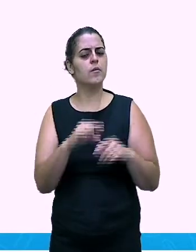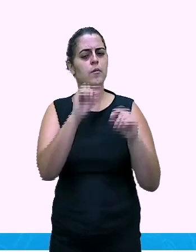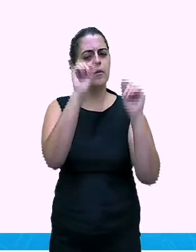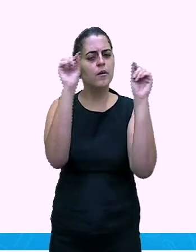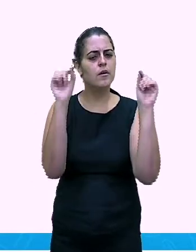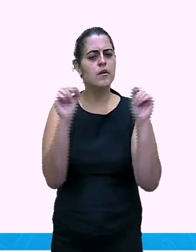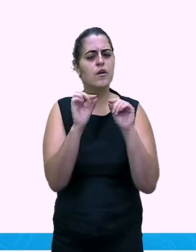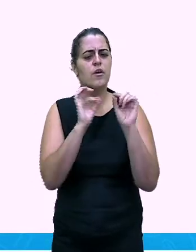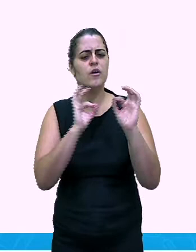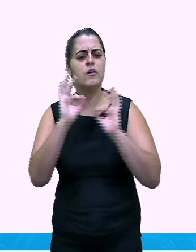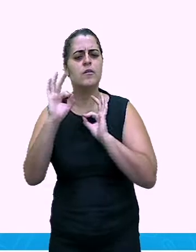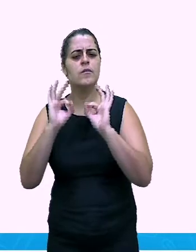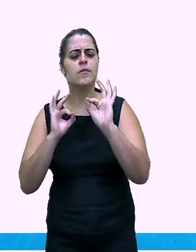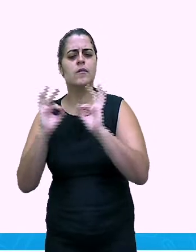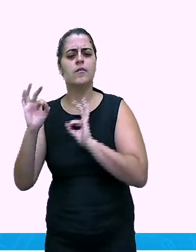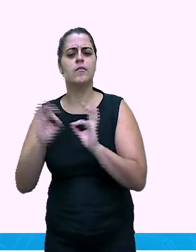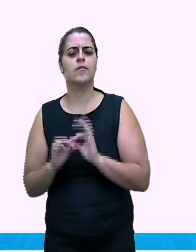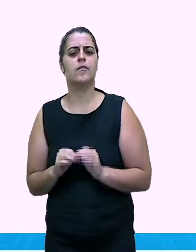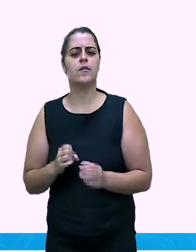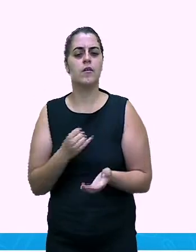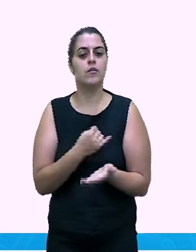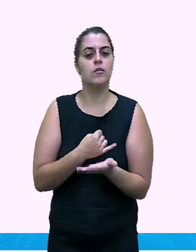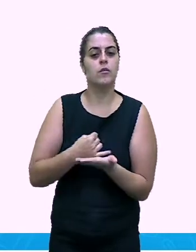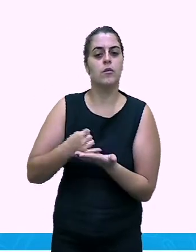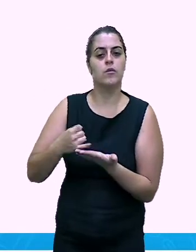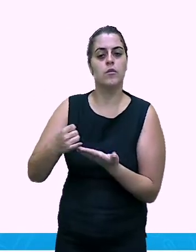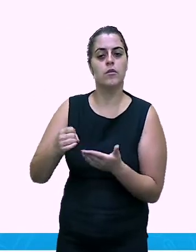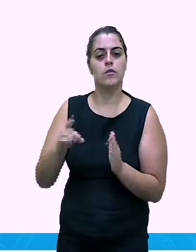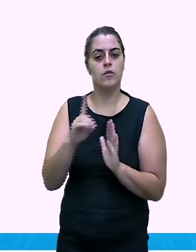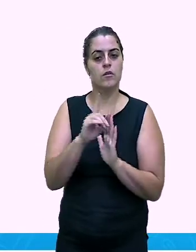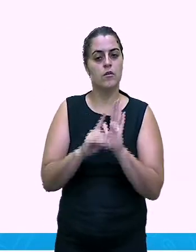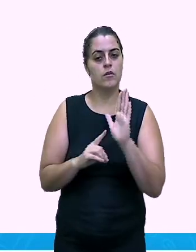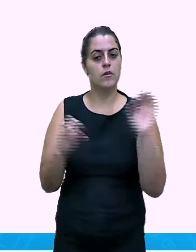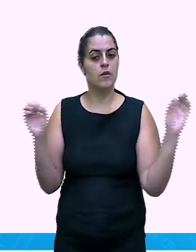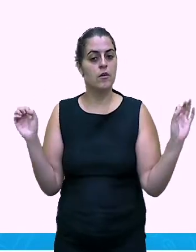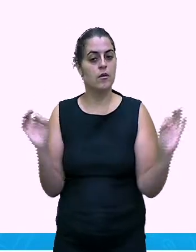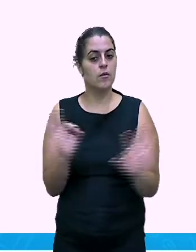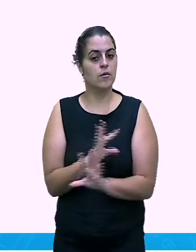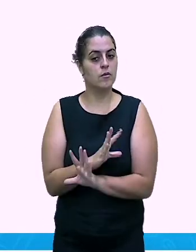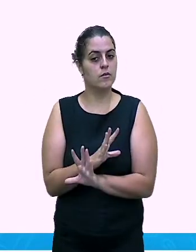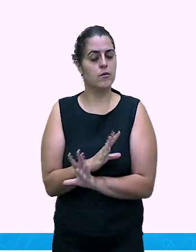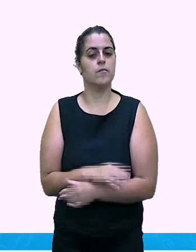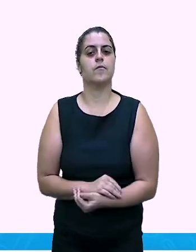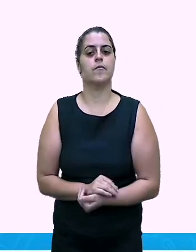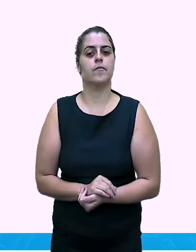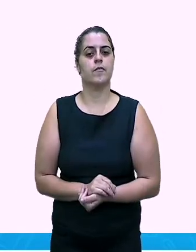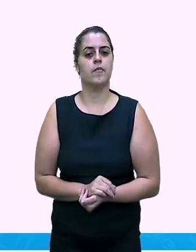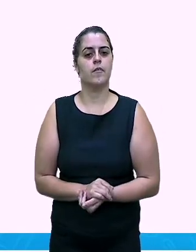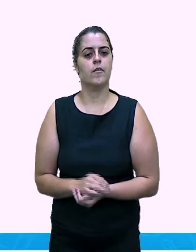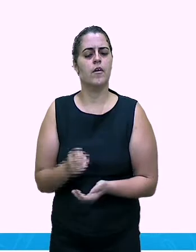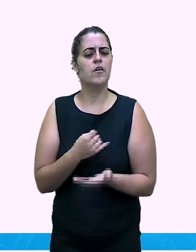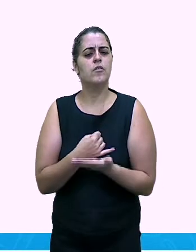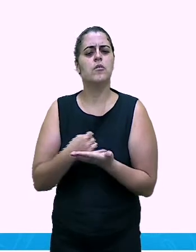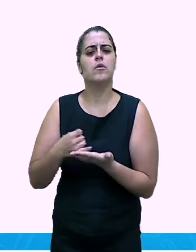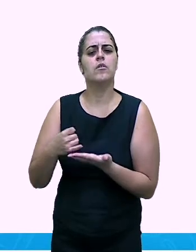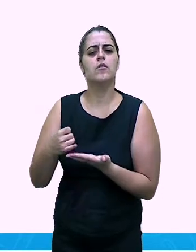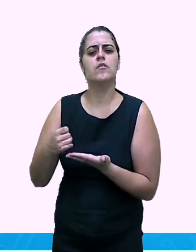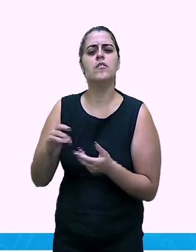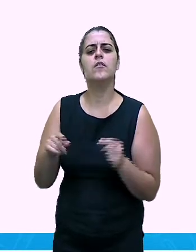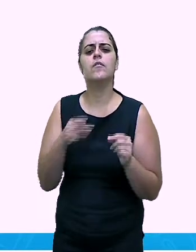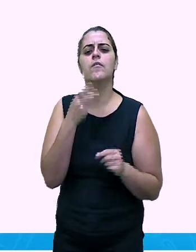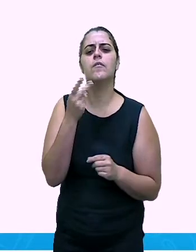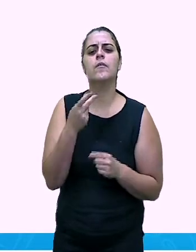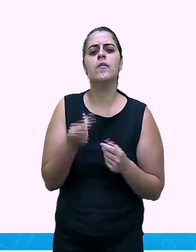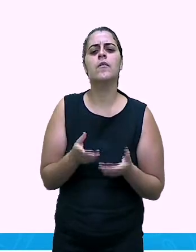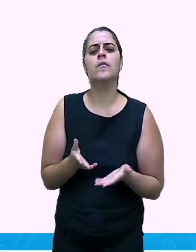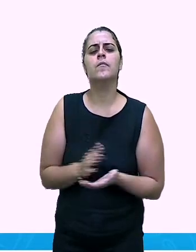quadros. Organizado em introdução, desenvolvimento e conclusão. A introdução vai falar o